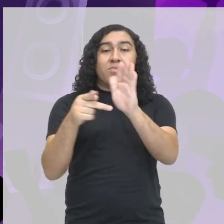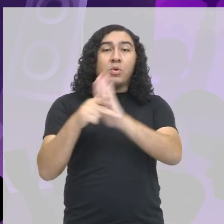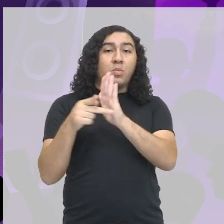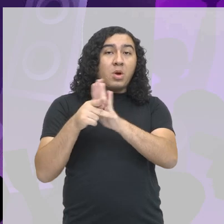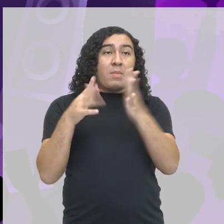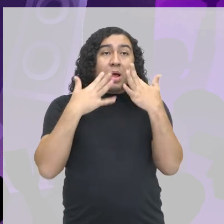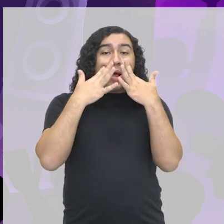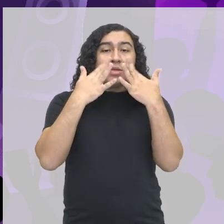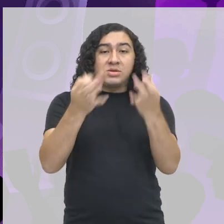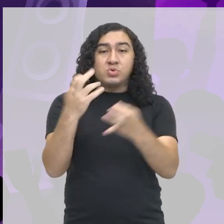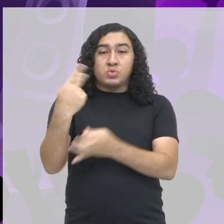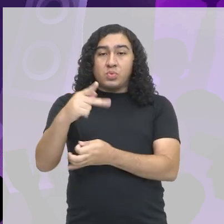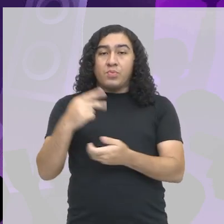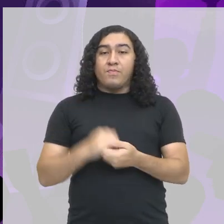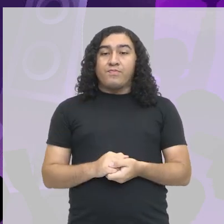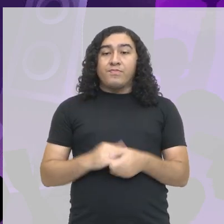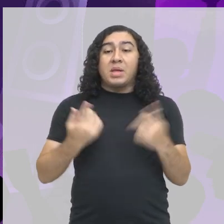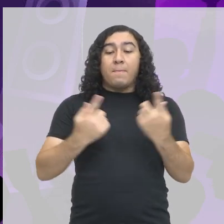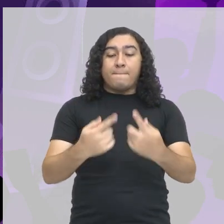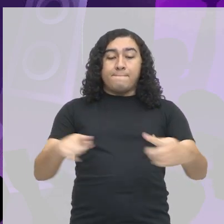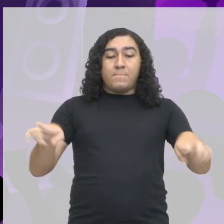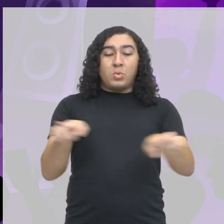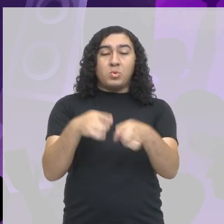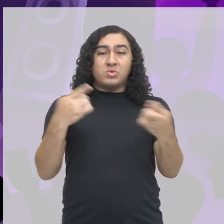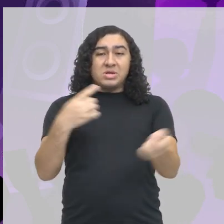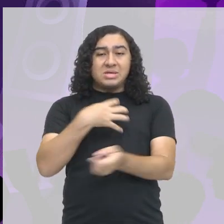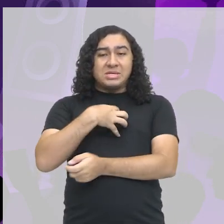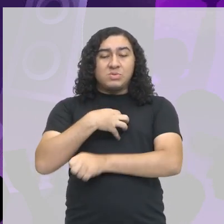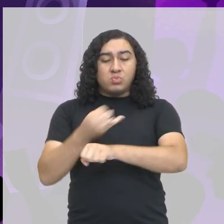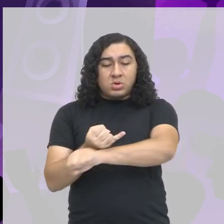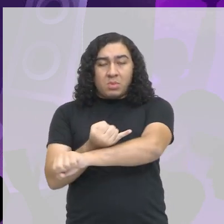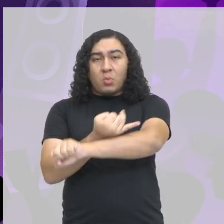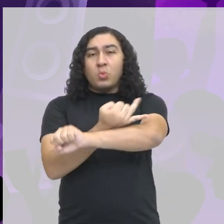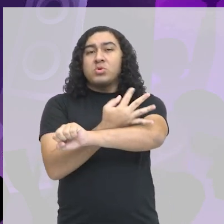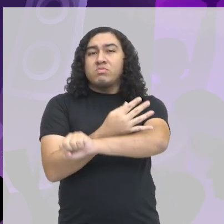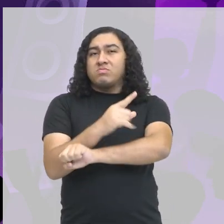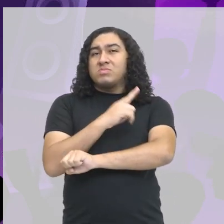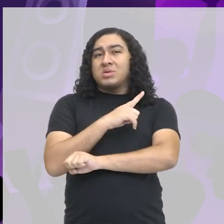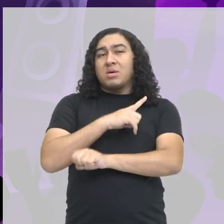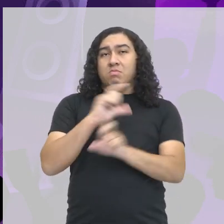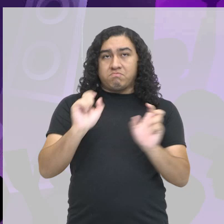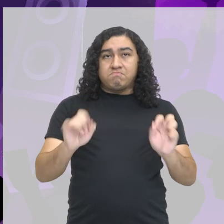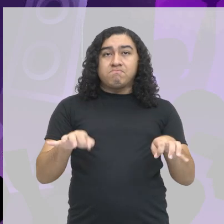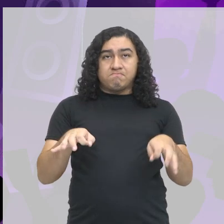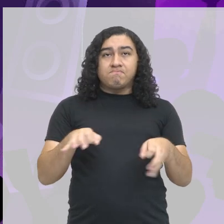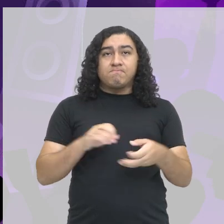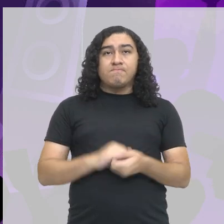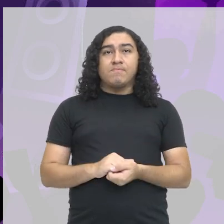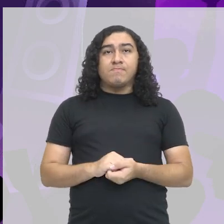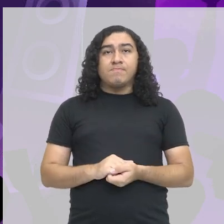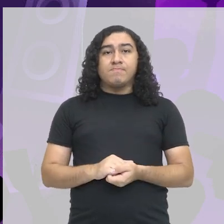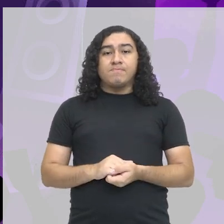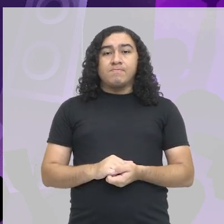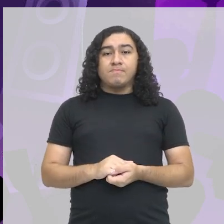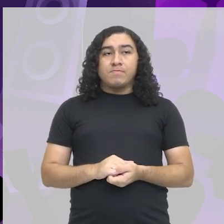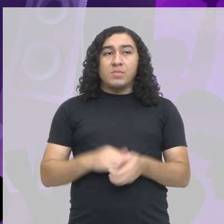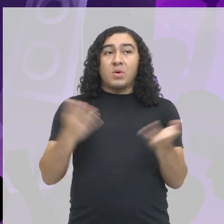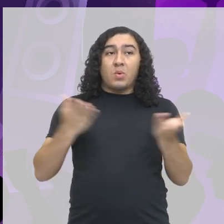a sua atenção. Ou seja, a música, ela emociona, ela traz alguns sentimentos.